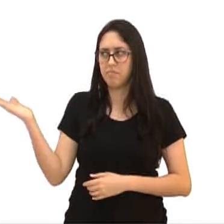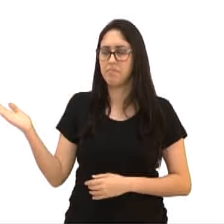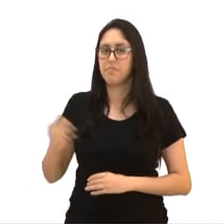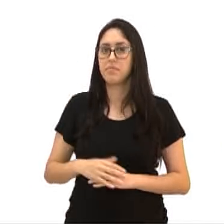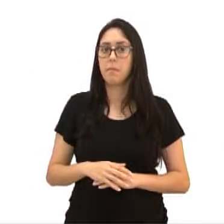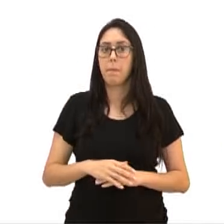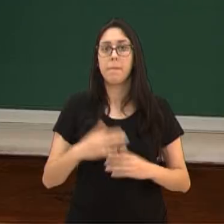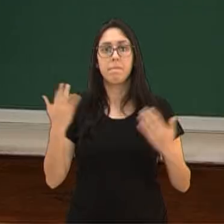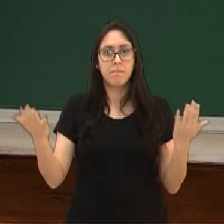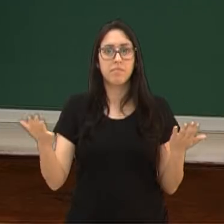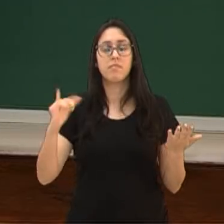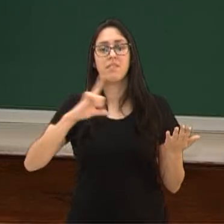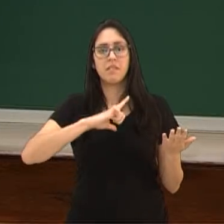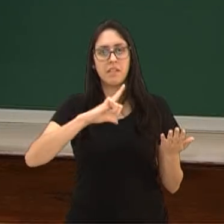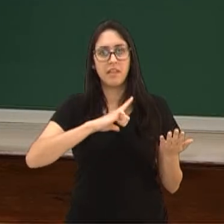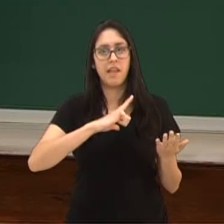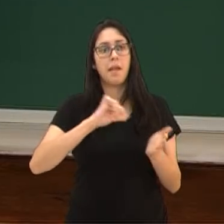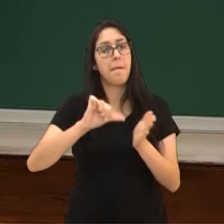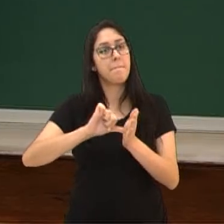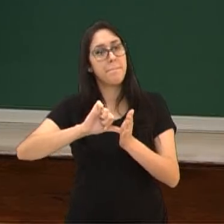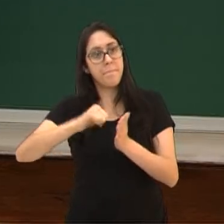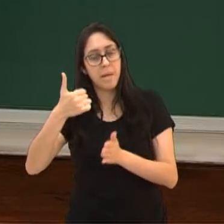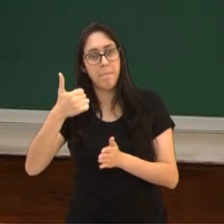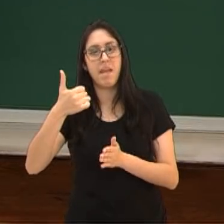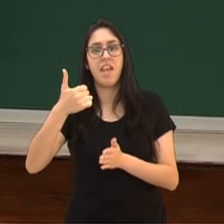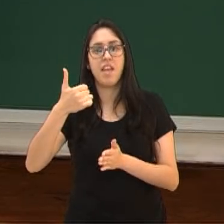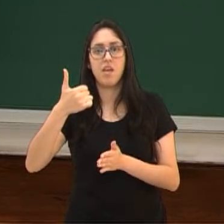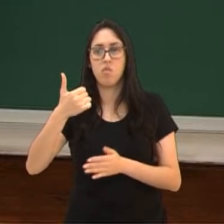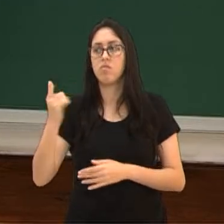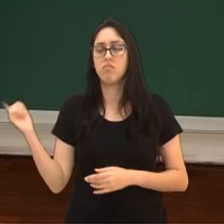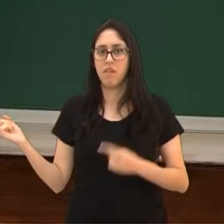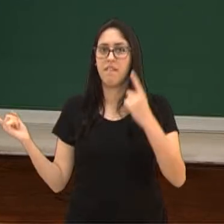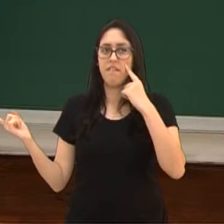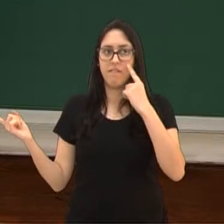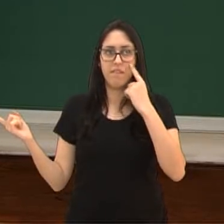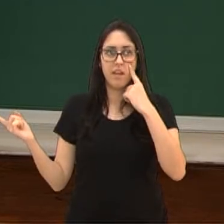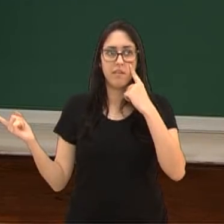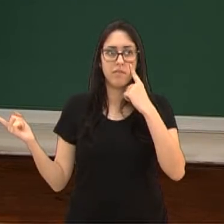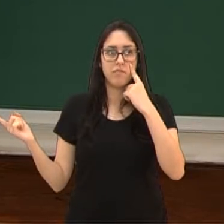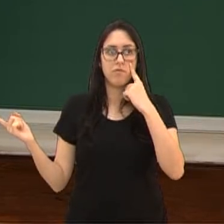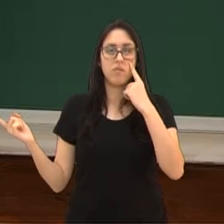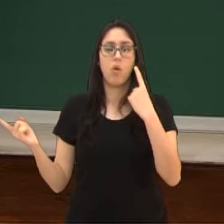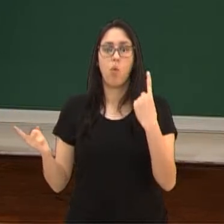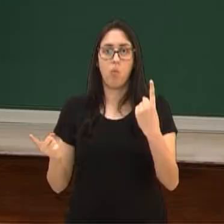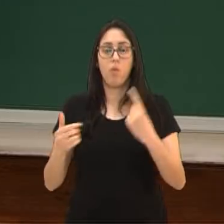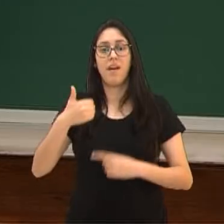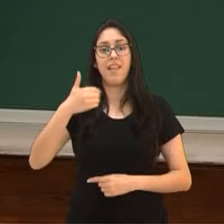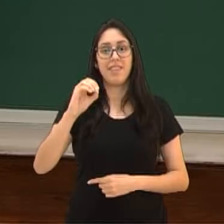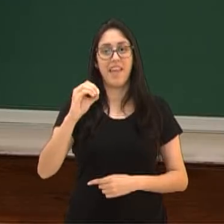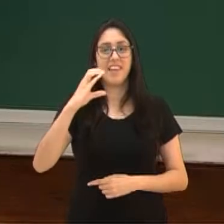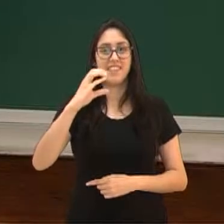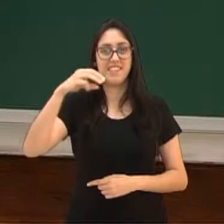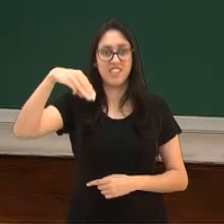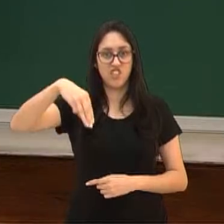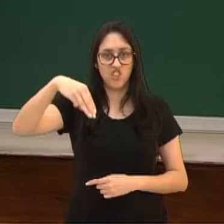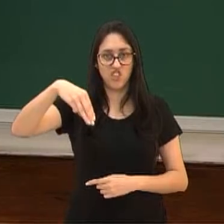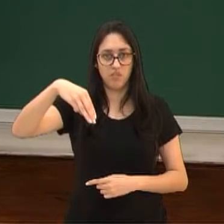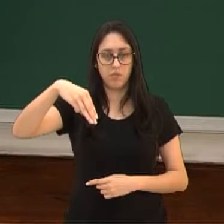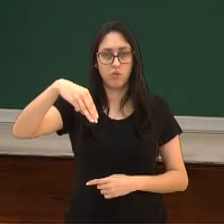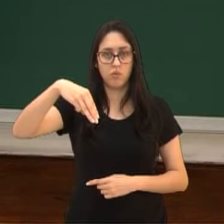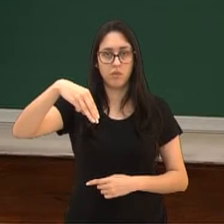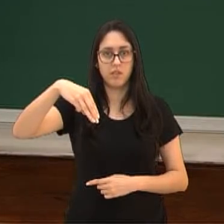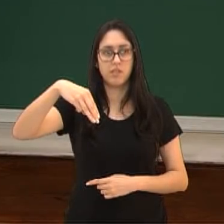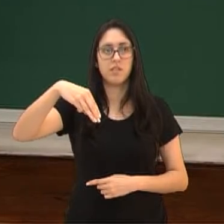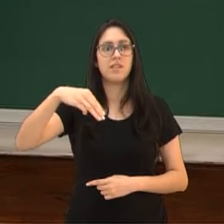Então, nós tínhamos, num primeiro momento, essa caixa aqui. Ó, as dimensões são 10 centímetros por